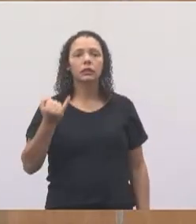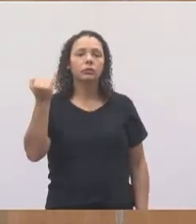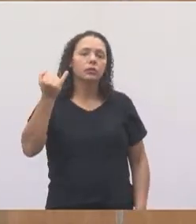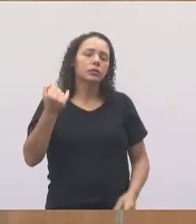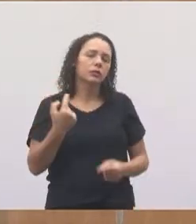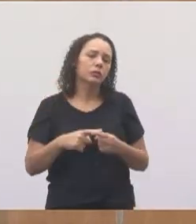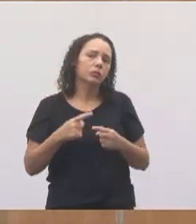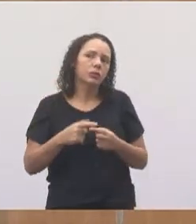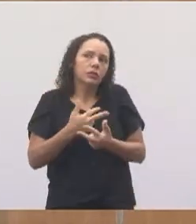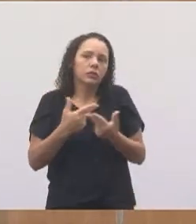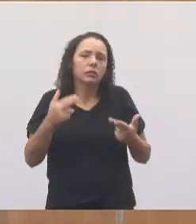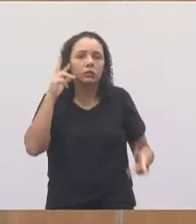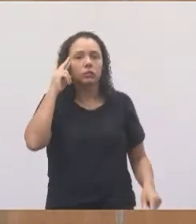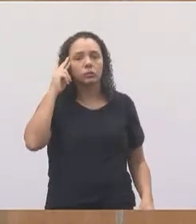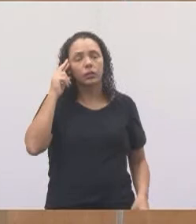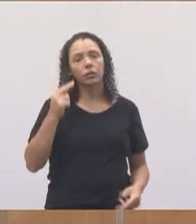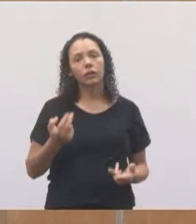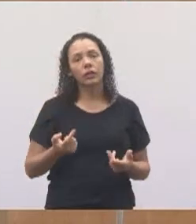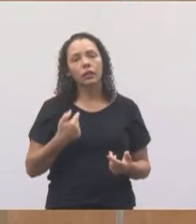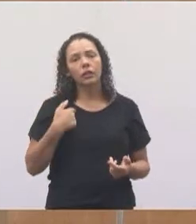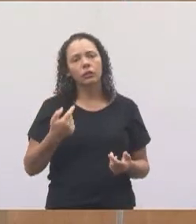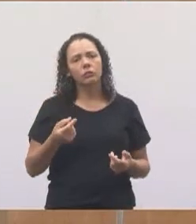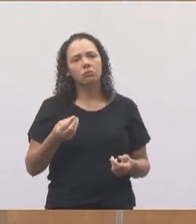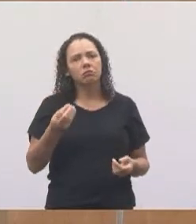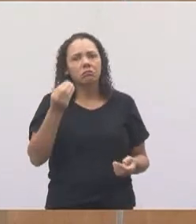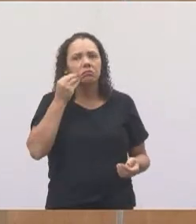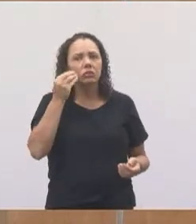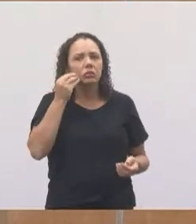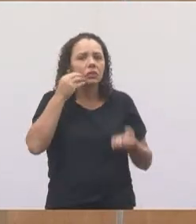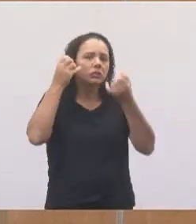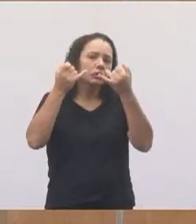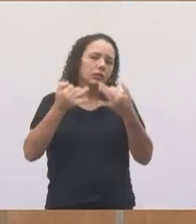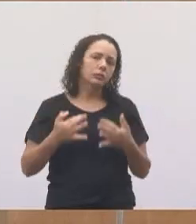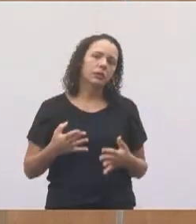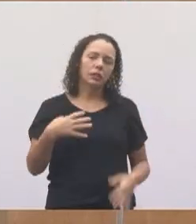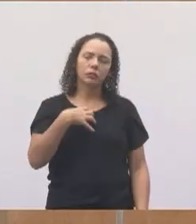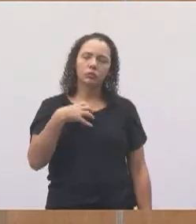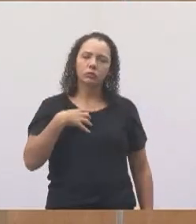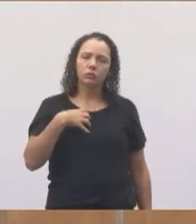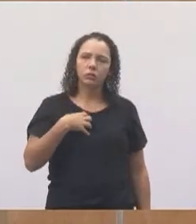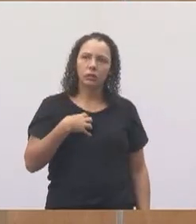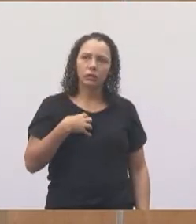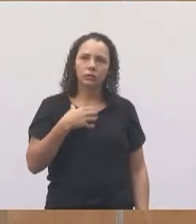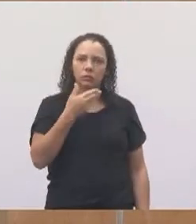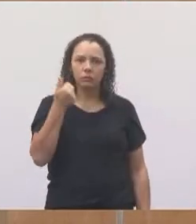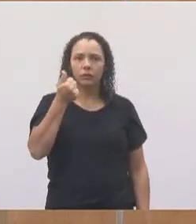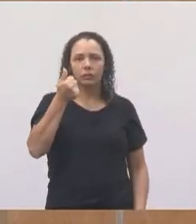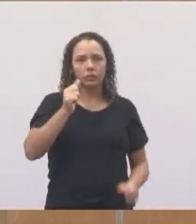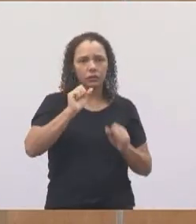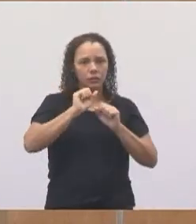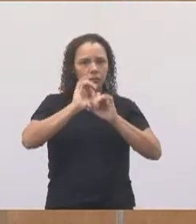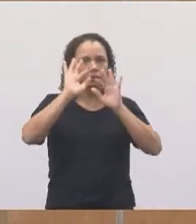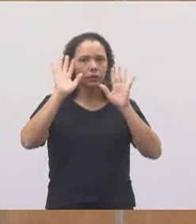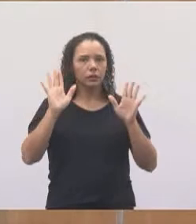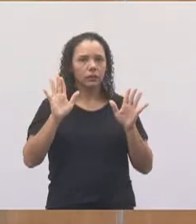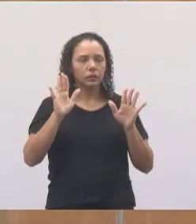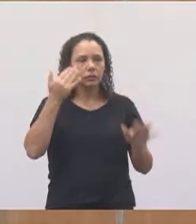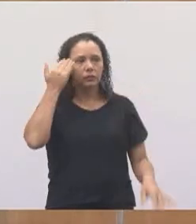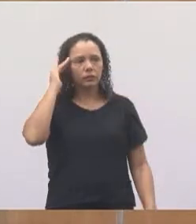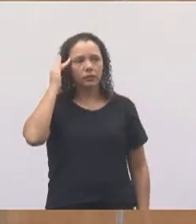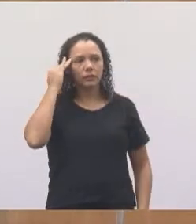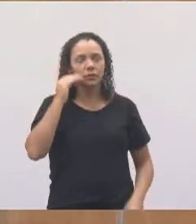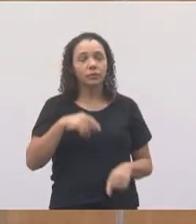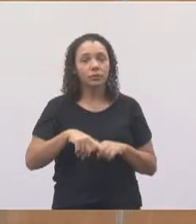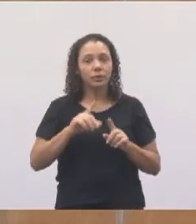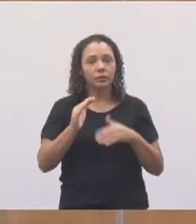comum. Então, eu estou tentando traduzir numa linguagem um pouco mais fácil. Mas, dando sequência,